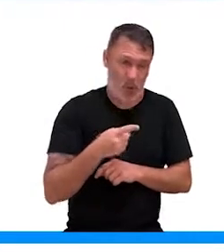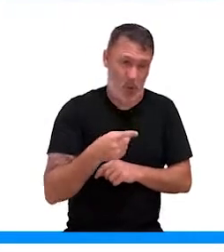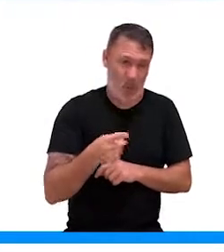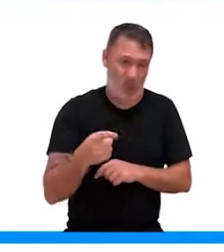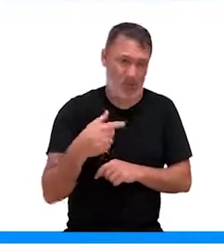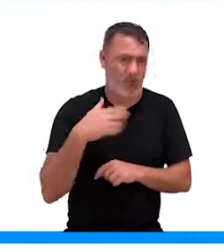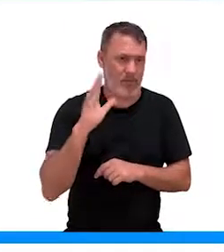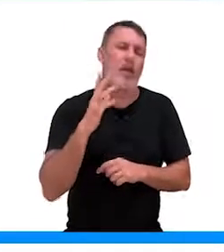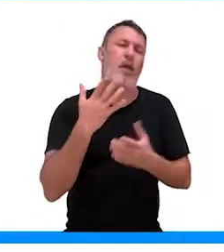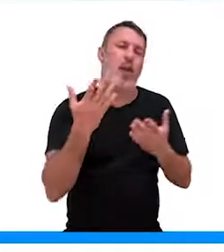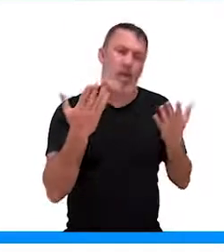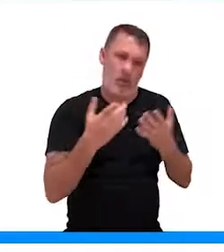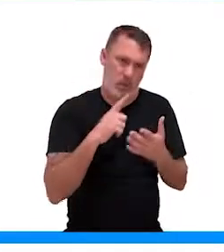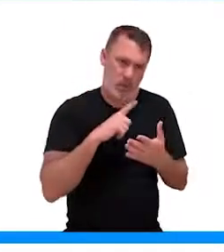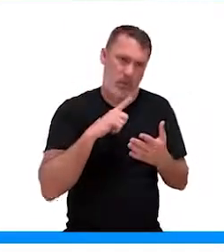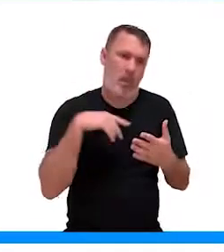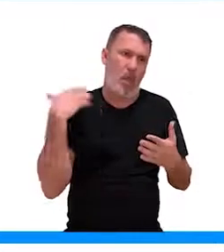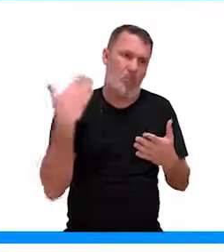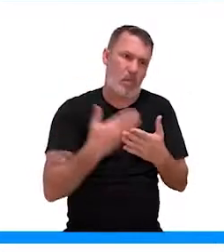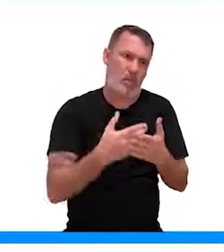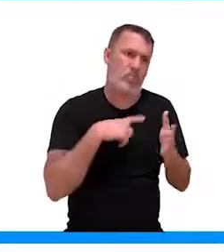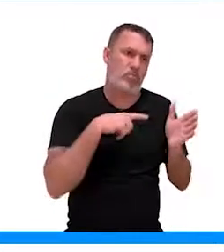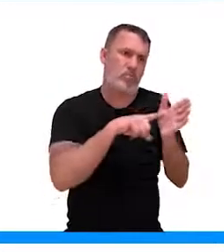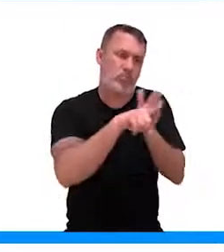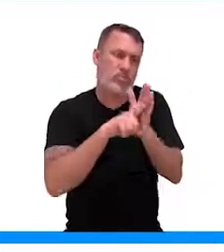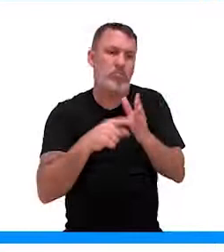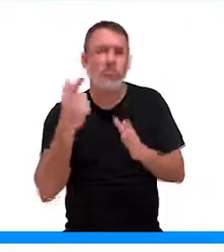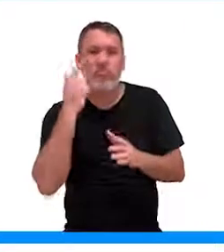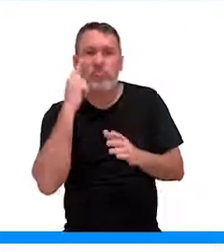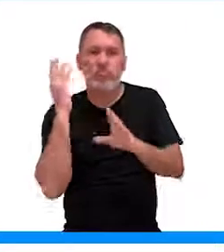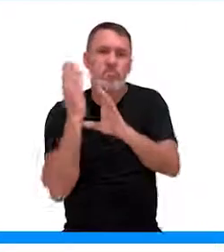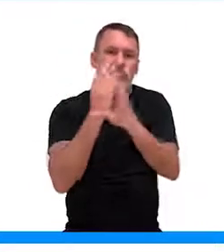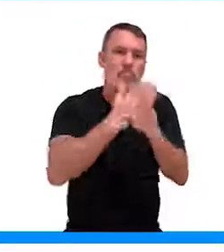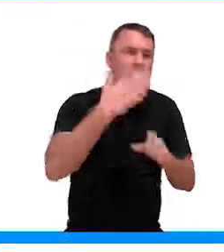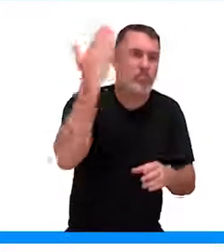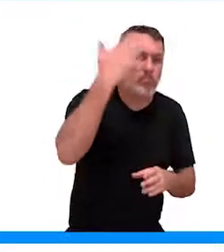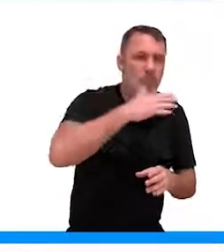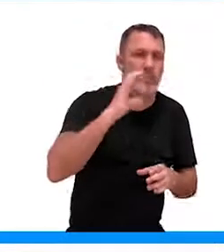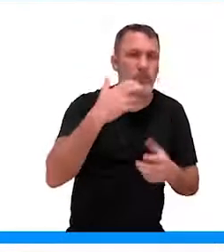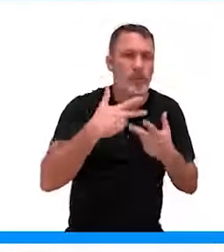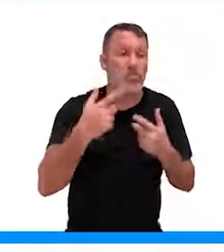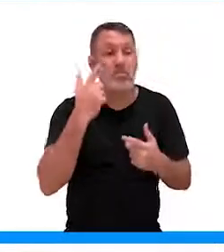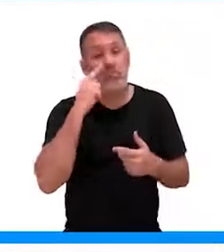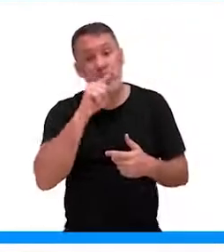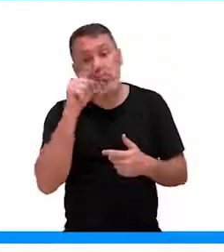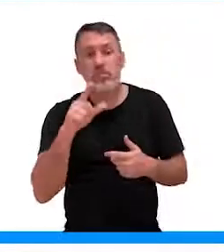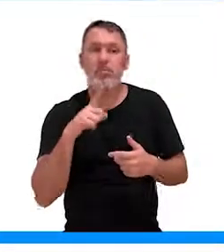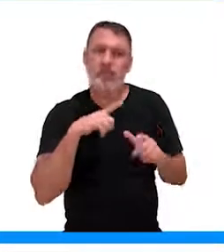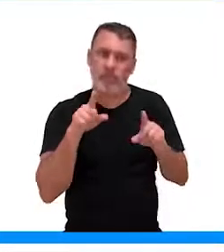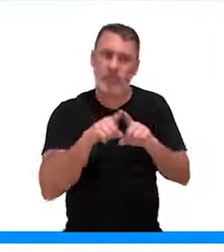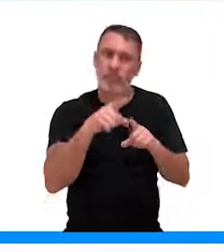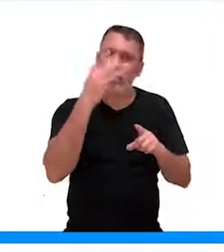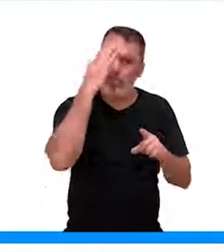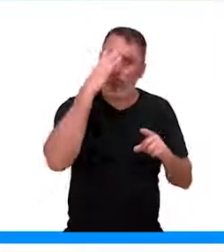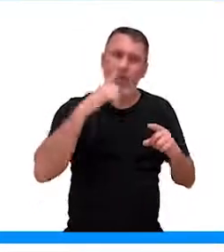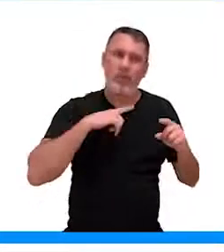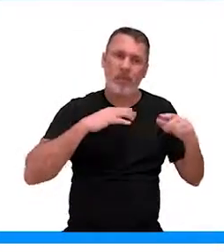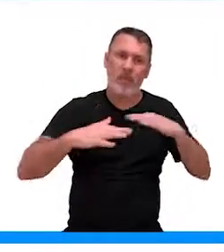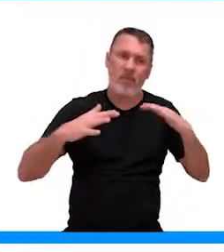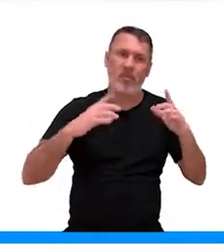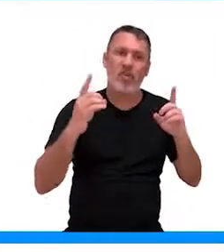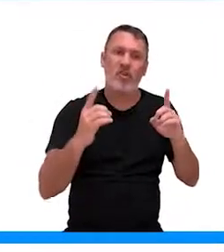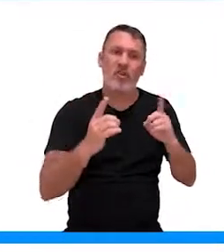pesquisas estão sendo feitas, claro, né? Comprovações são almejadas e, obviamente, meus amores, lembrando que existe uma dinâmica ecossistêmica ali que tem que